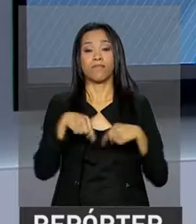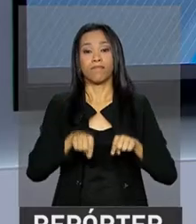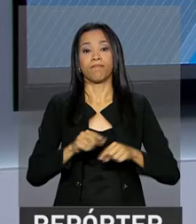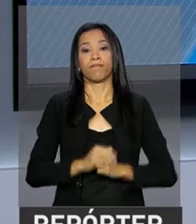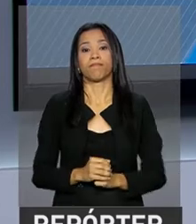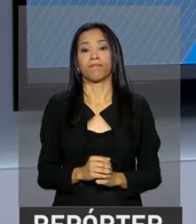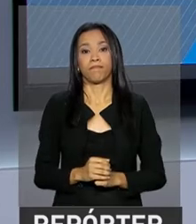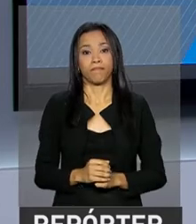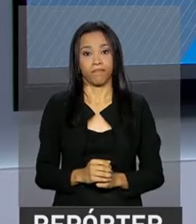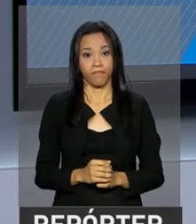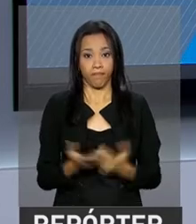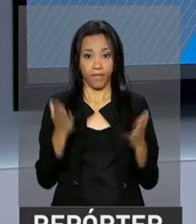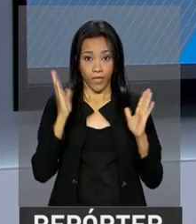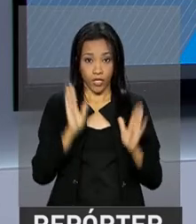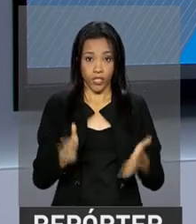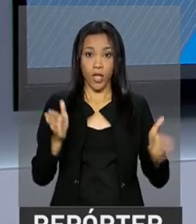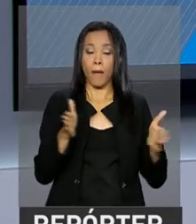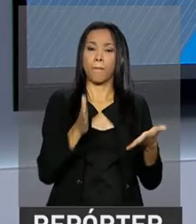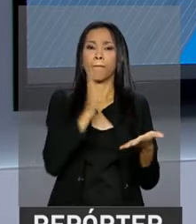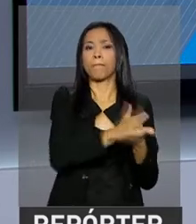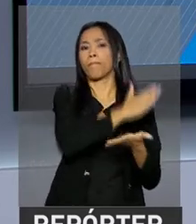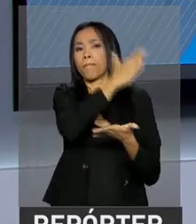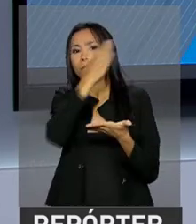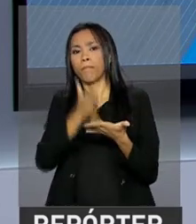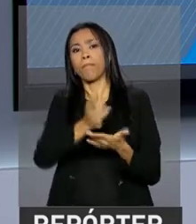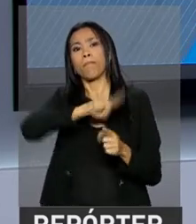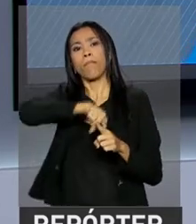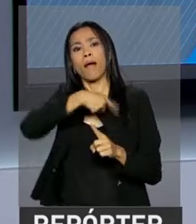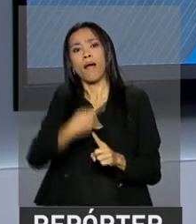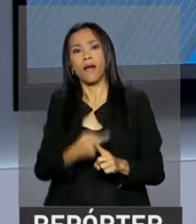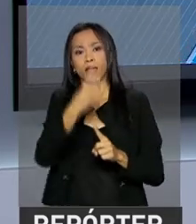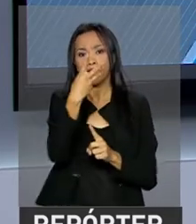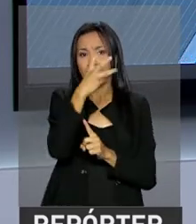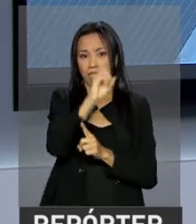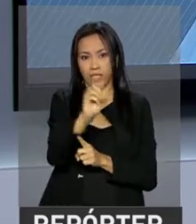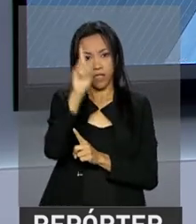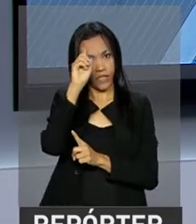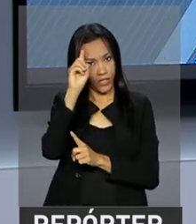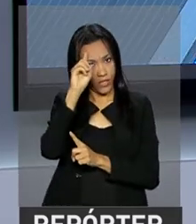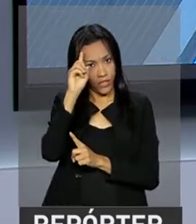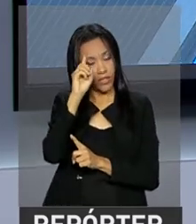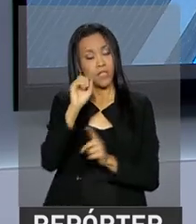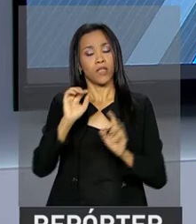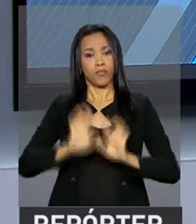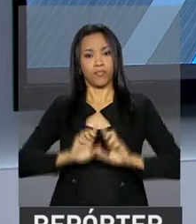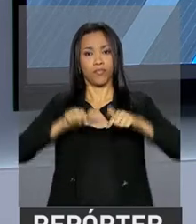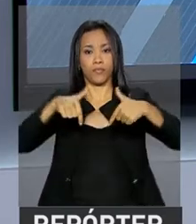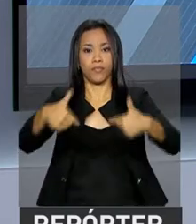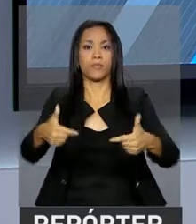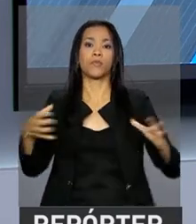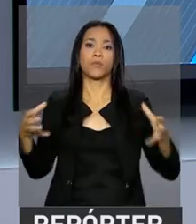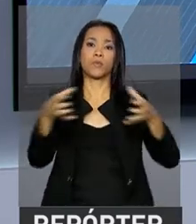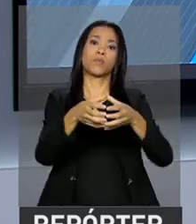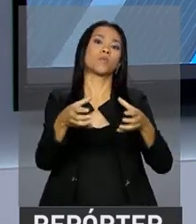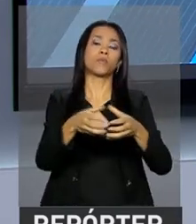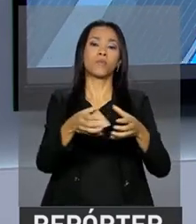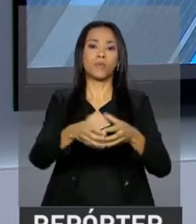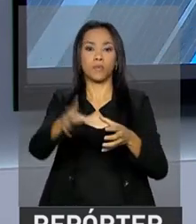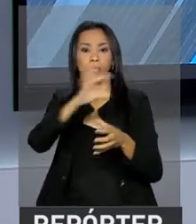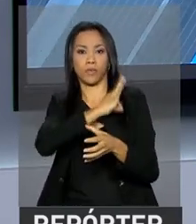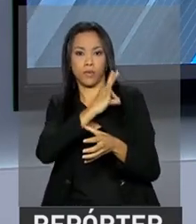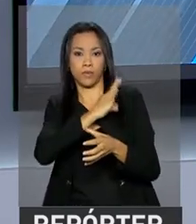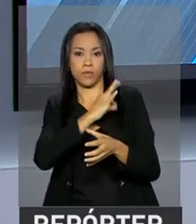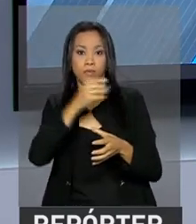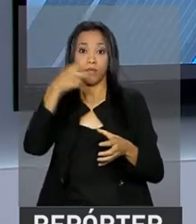e foi prorrogada por mais 30 dias a atuação atuação da força tarefa de intervenção